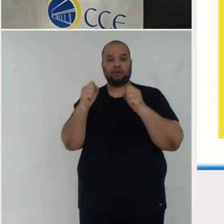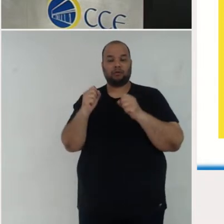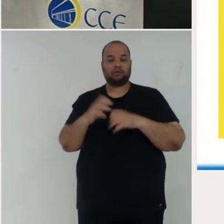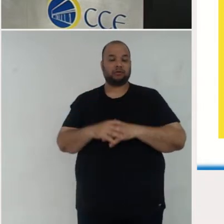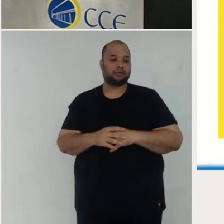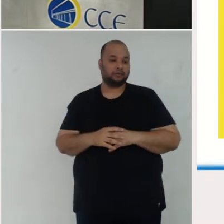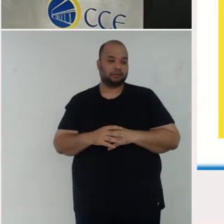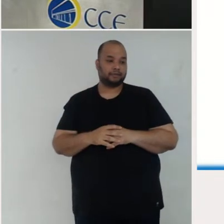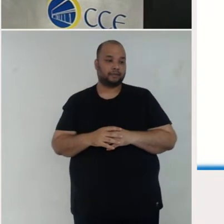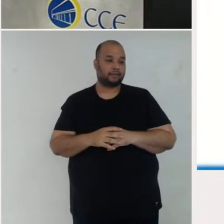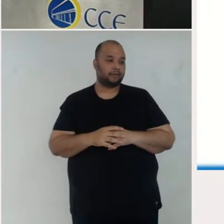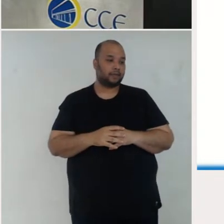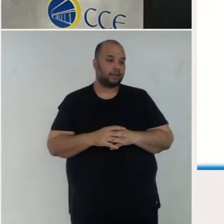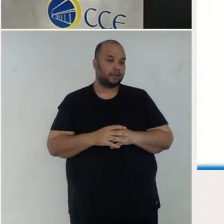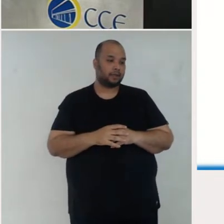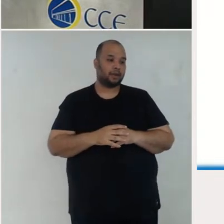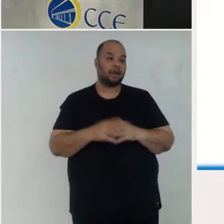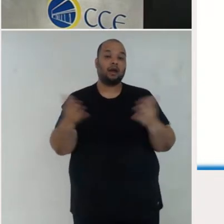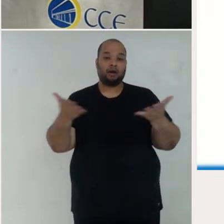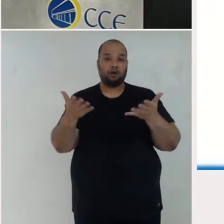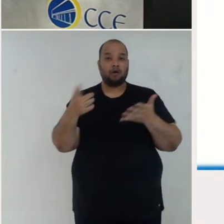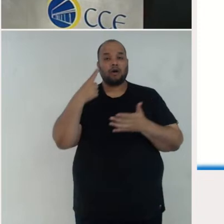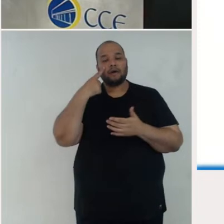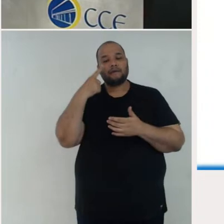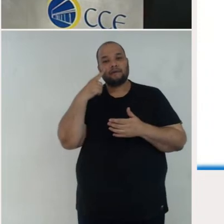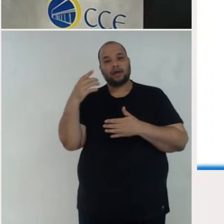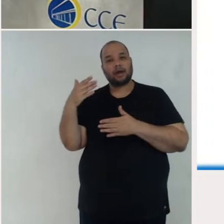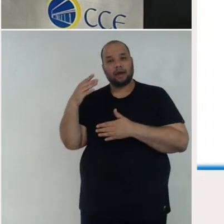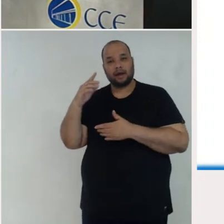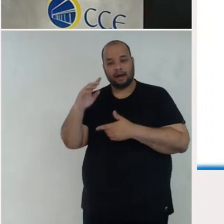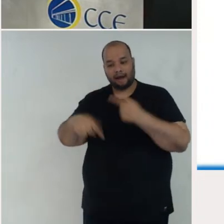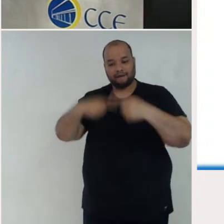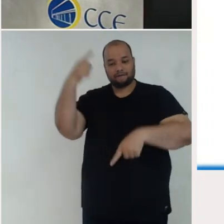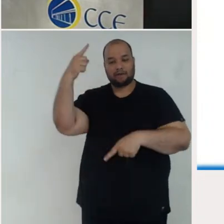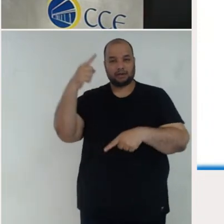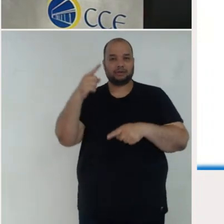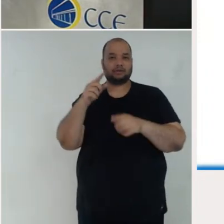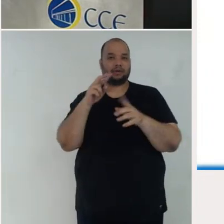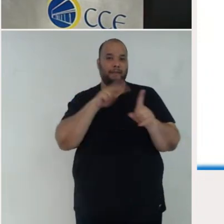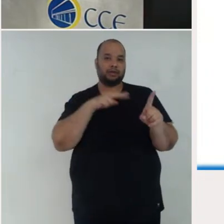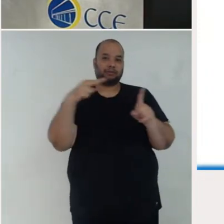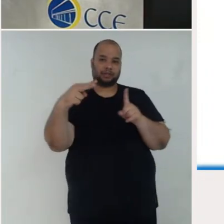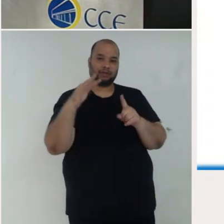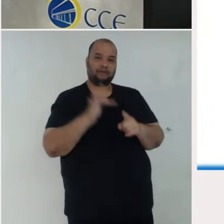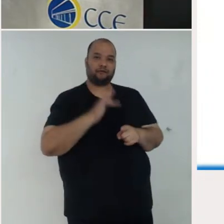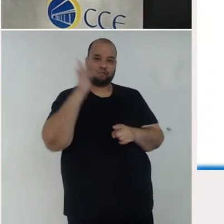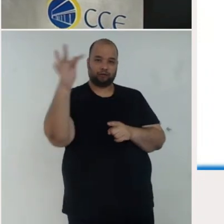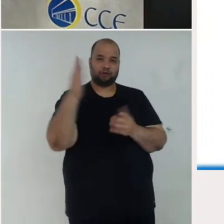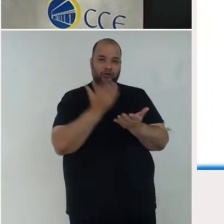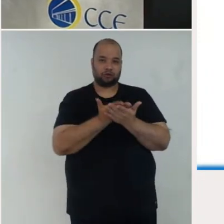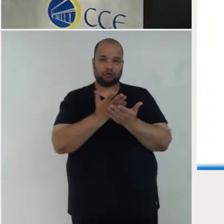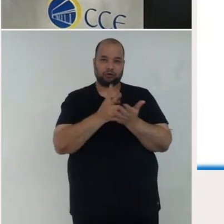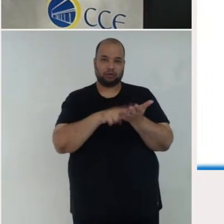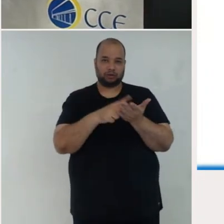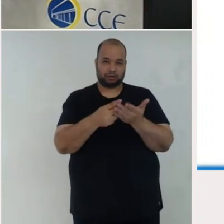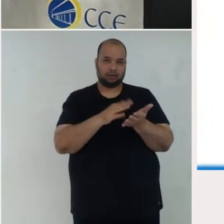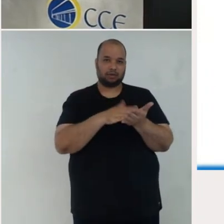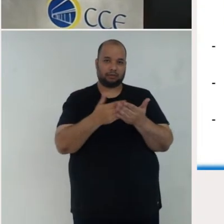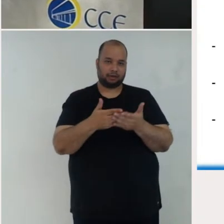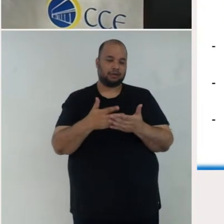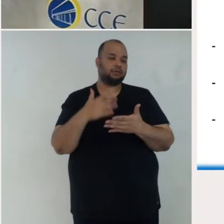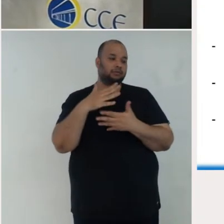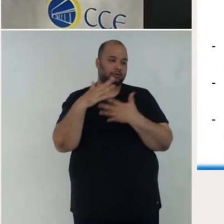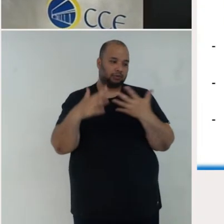campo. Para a gente encerrar, vamos falar aí de alguns avanços e perspectivas futuras dos estudos da tradução e interpretação de línguas